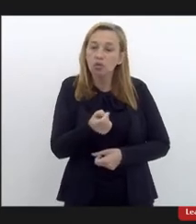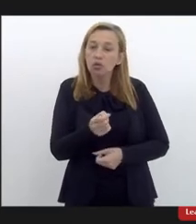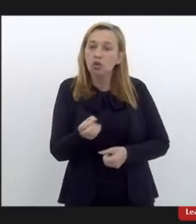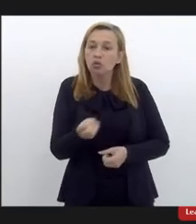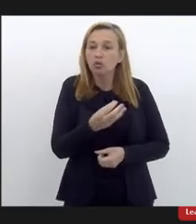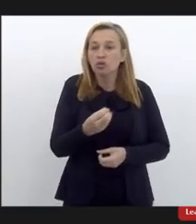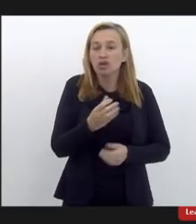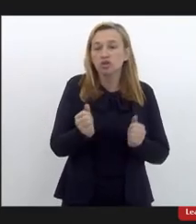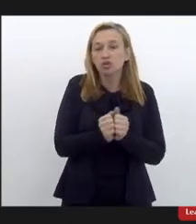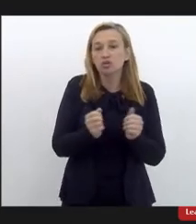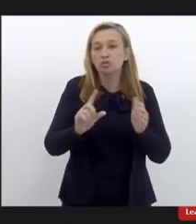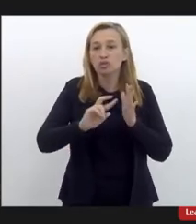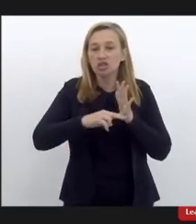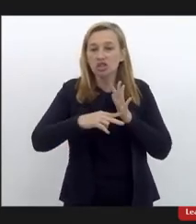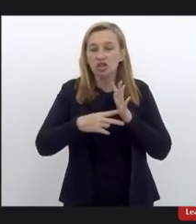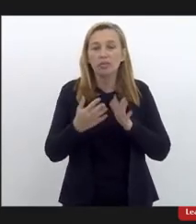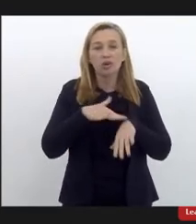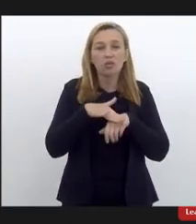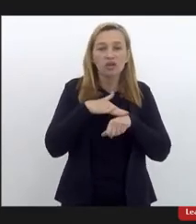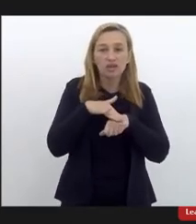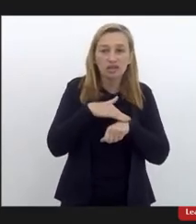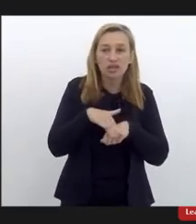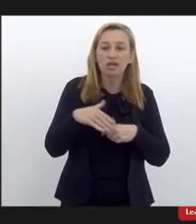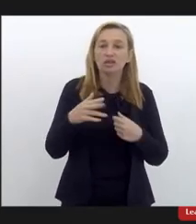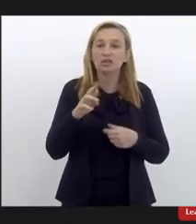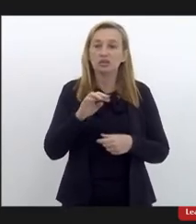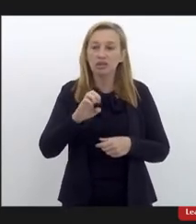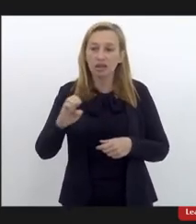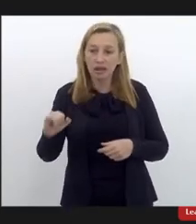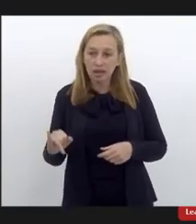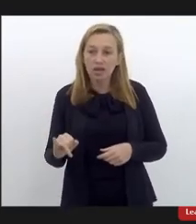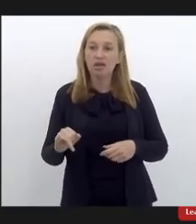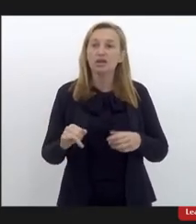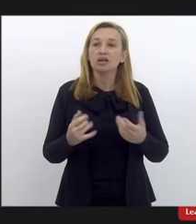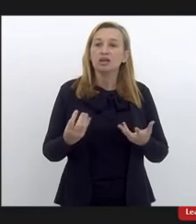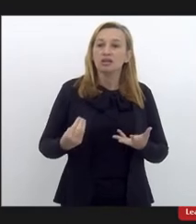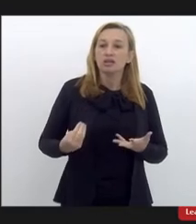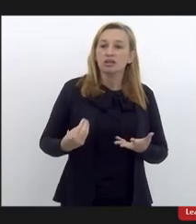sindicato para conversar sobre essa odisseia vivenciada pelos